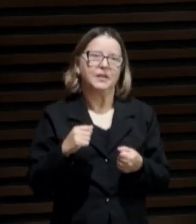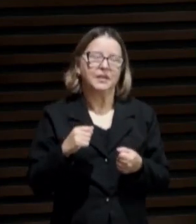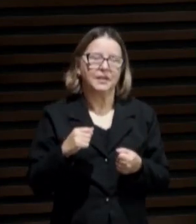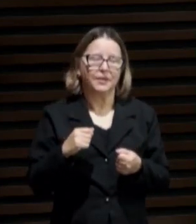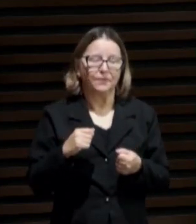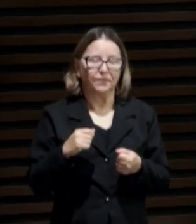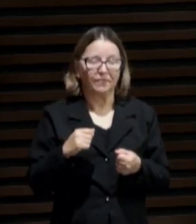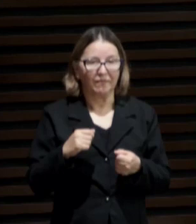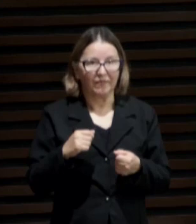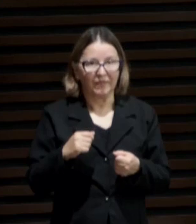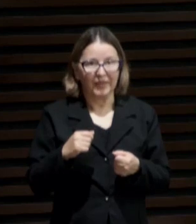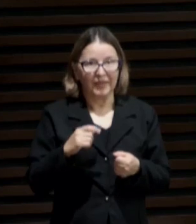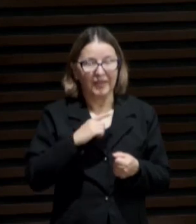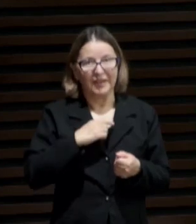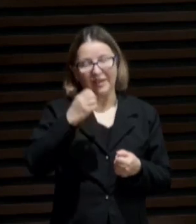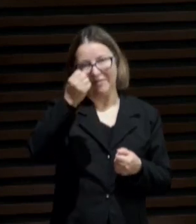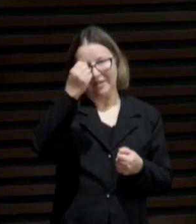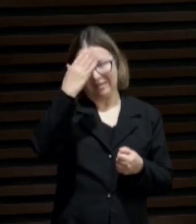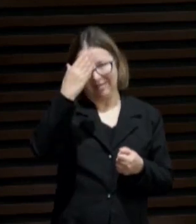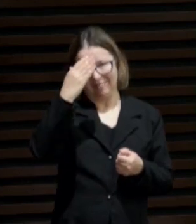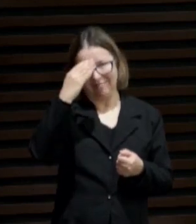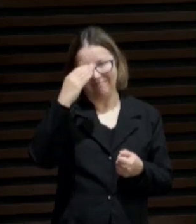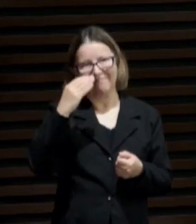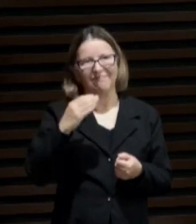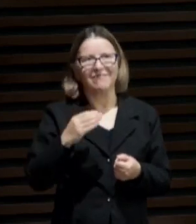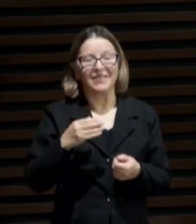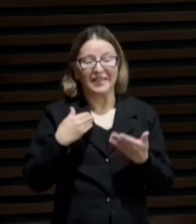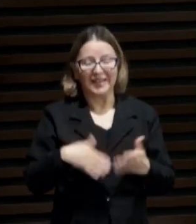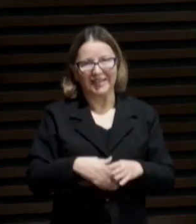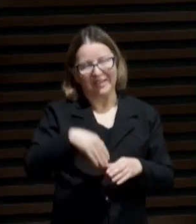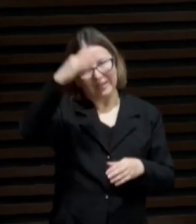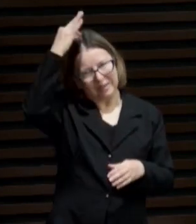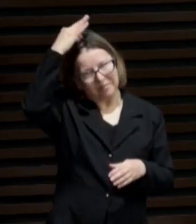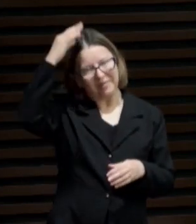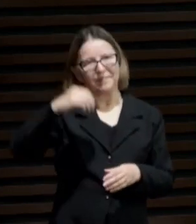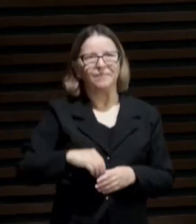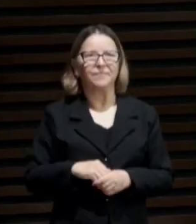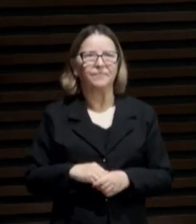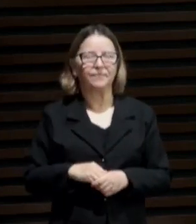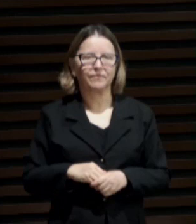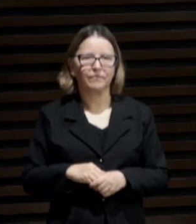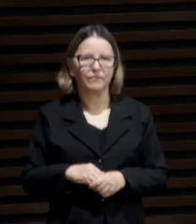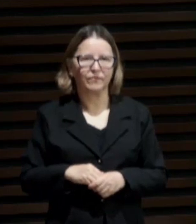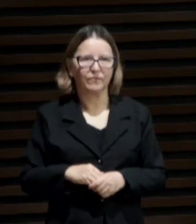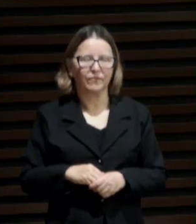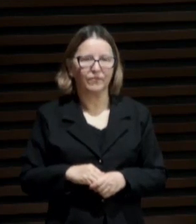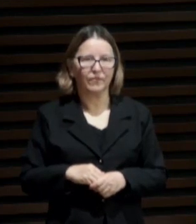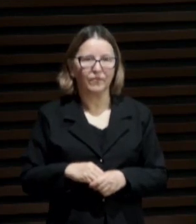do coração, como nós já tratamos no 1. Porque a boca fala, o coração está